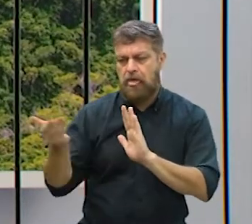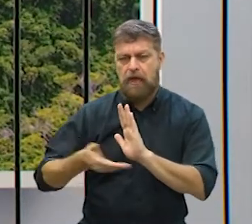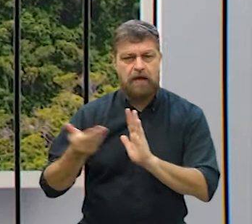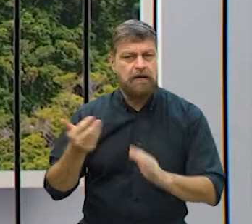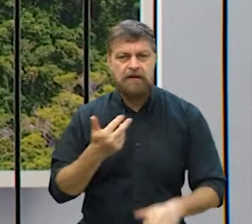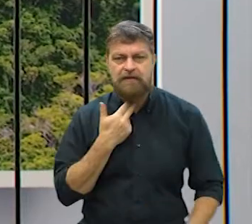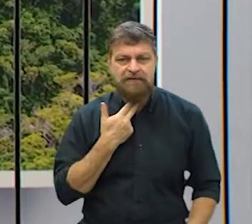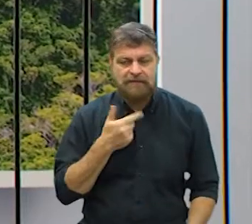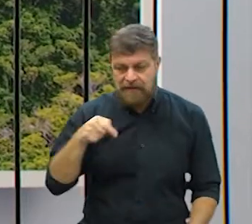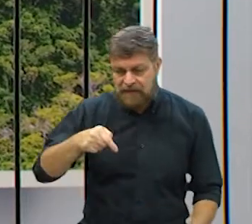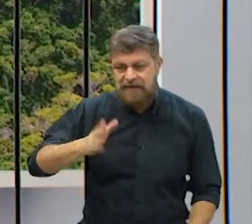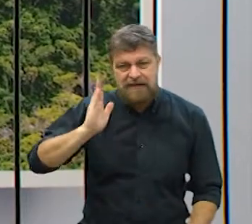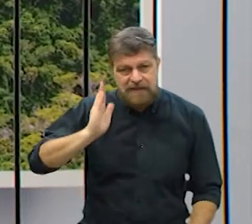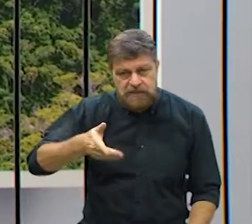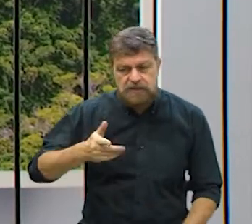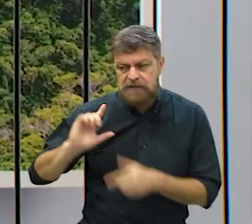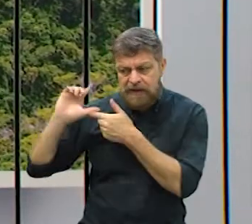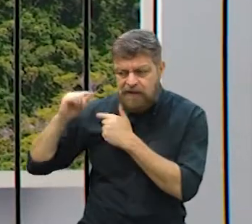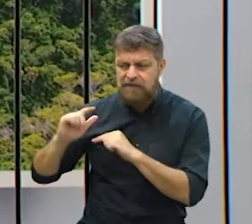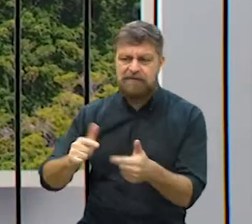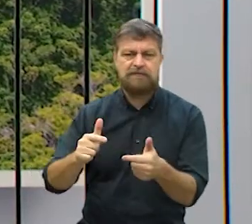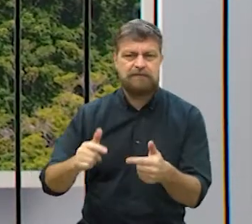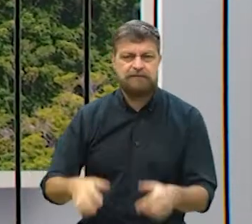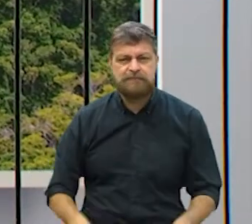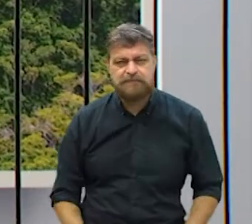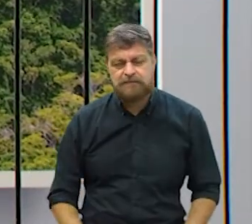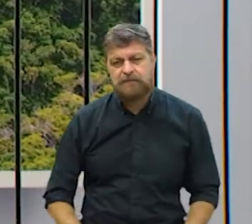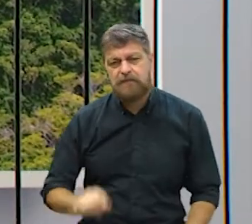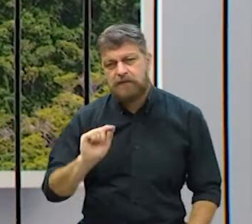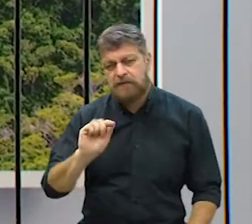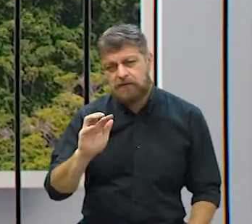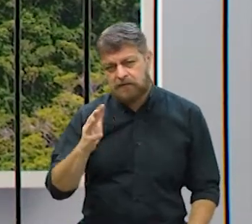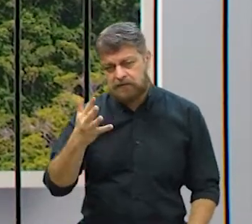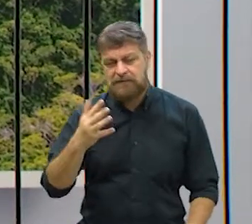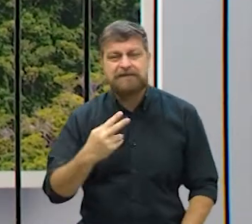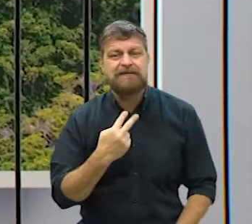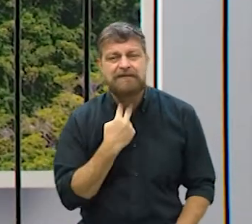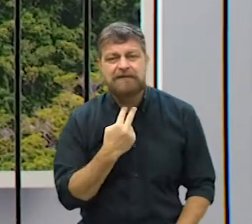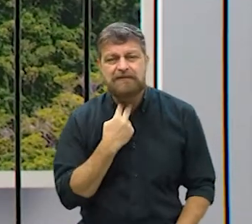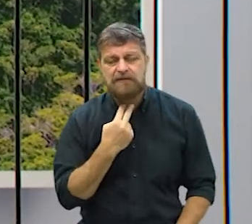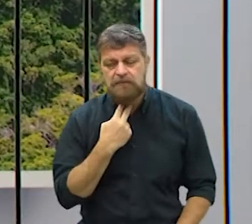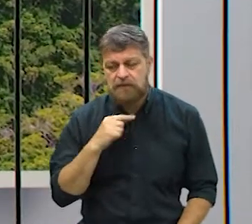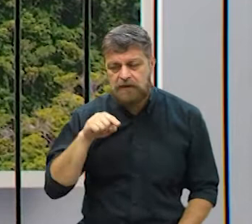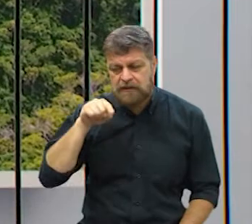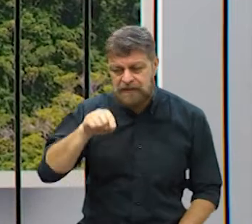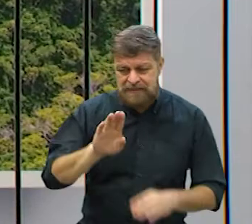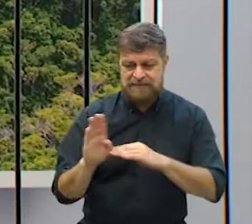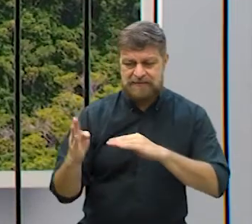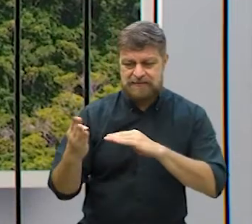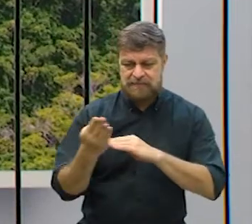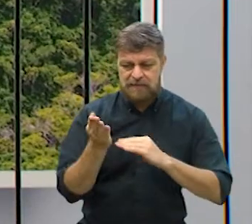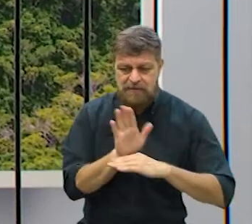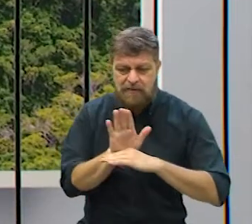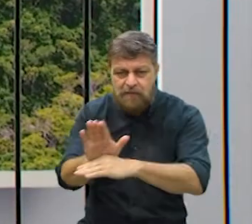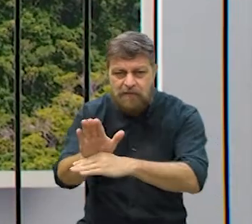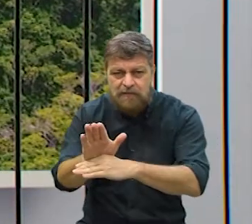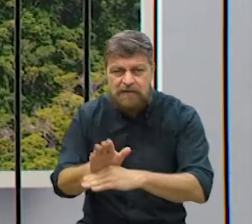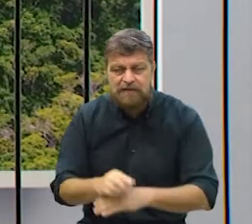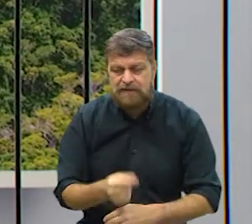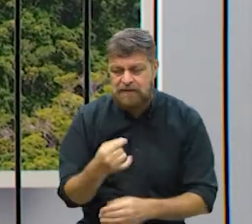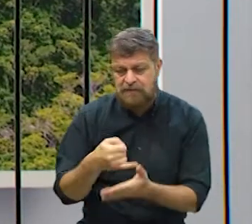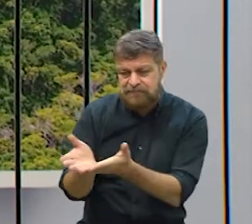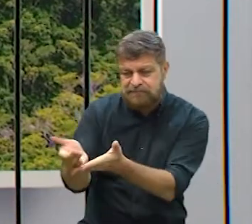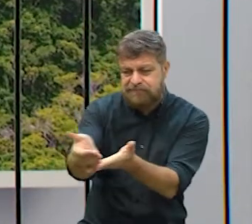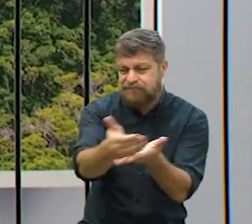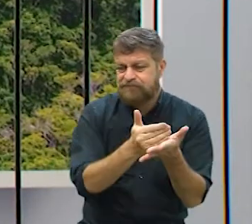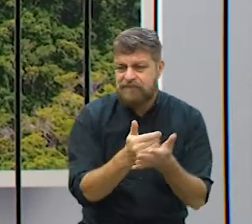de Campinas que já estão sólidos. Sim. E o que acontece? Além de não poder levar o benefício daqueles bairros, não se